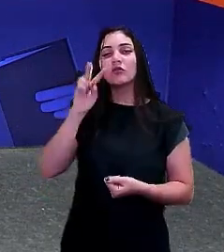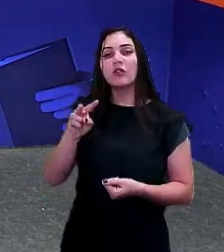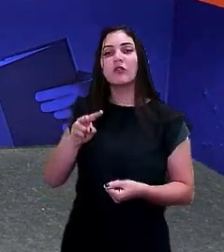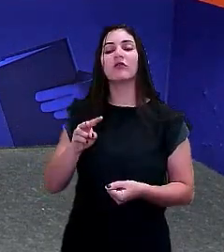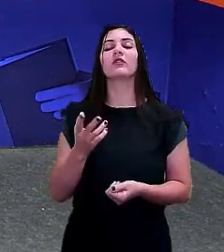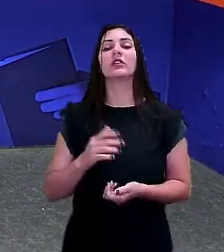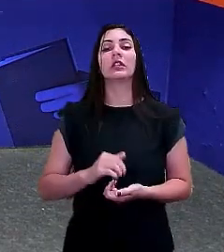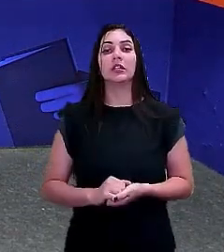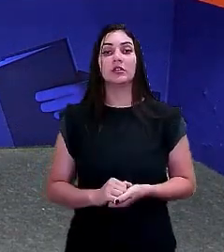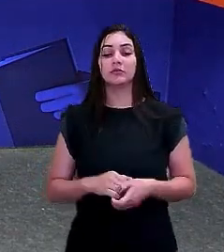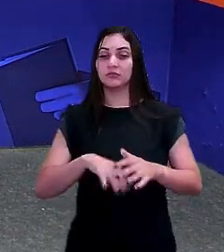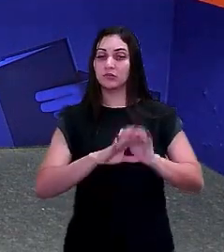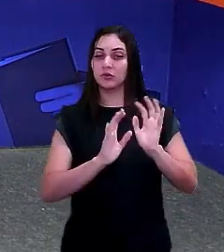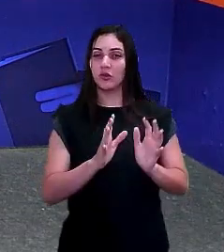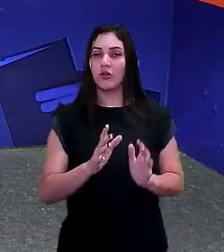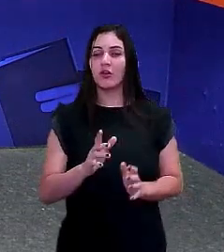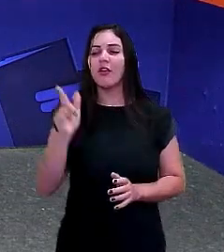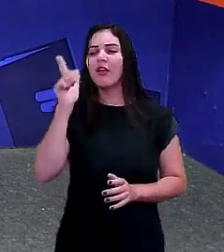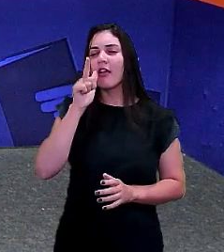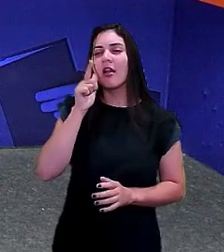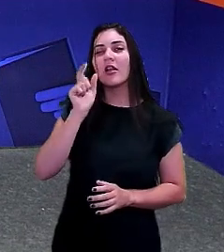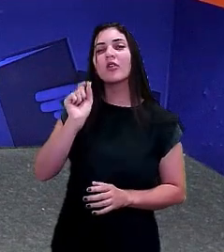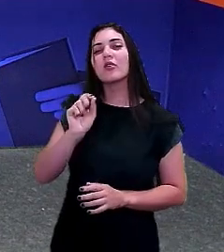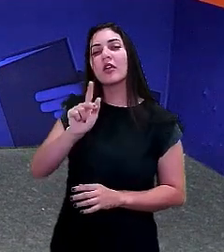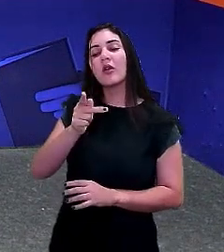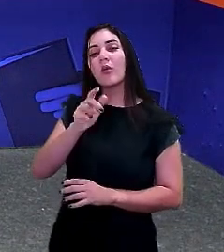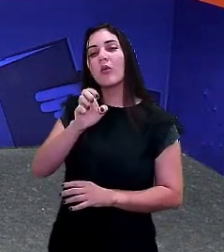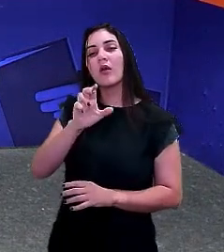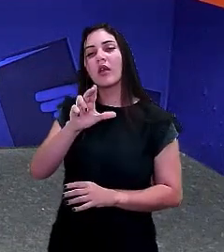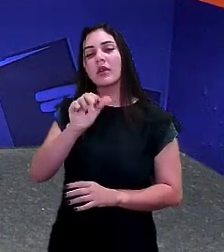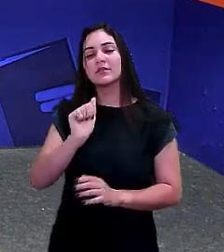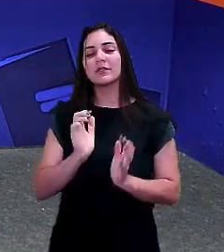o Hexa para o Brasil, que a gente consiga ganhar essa